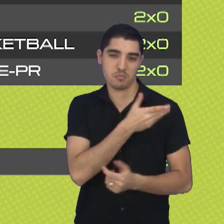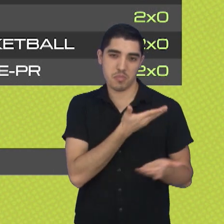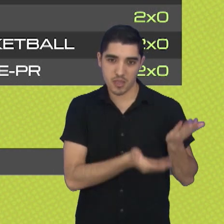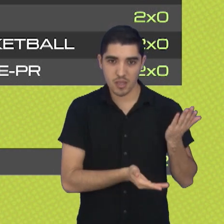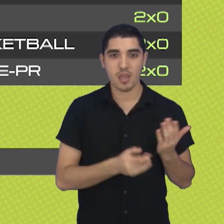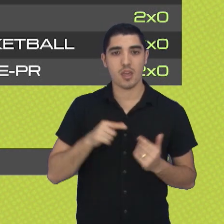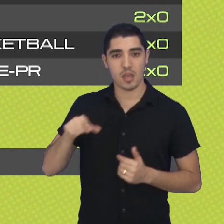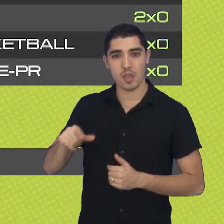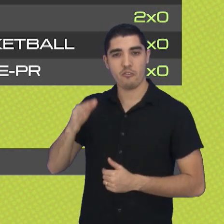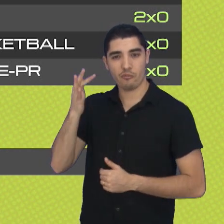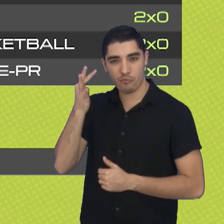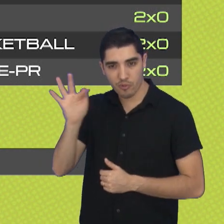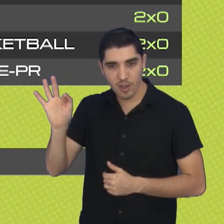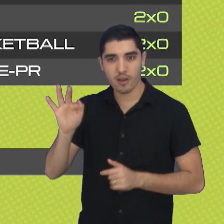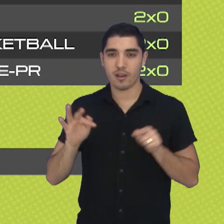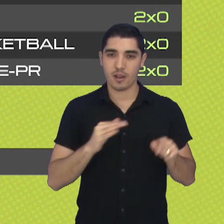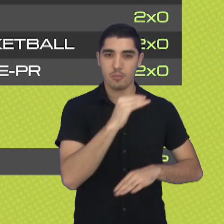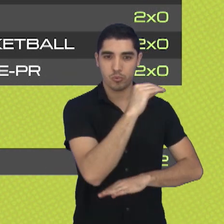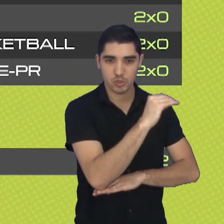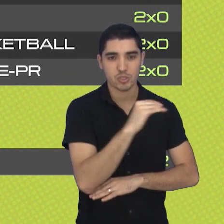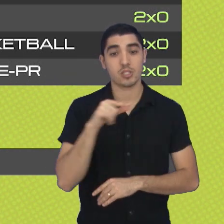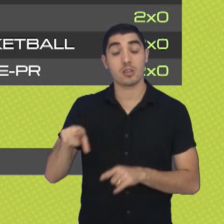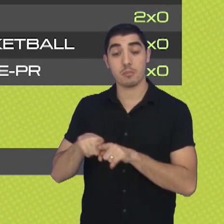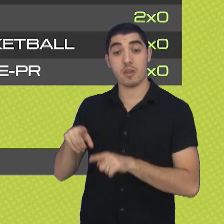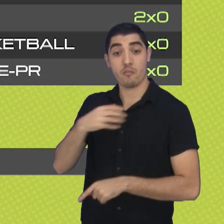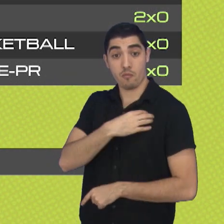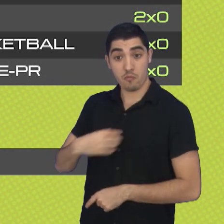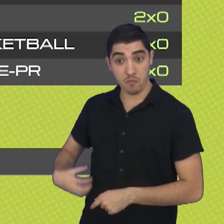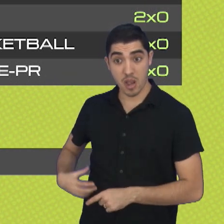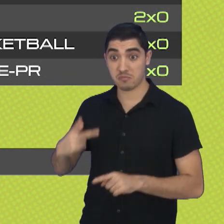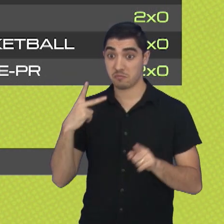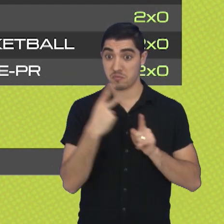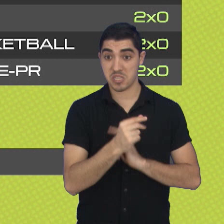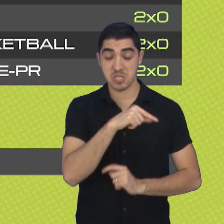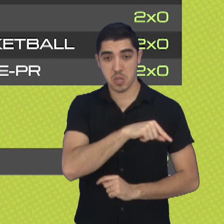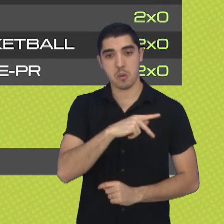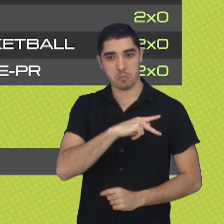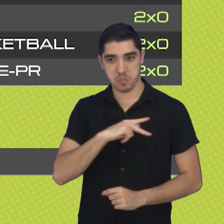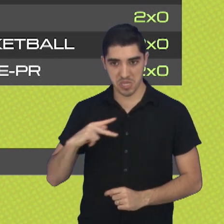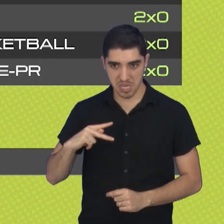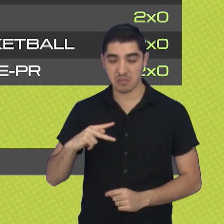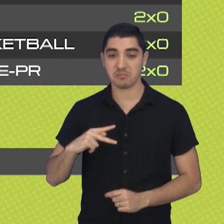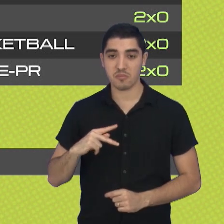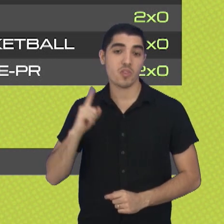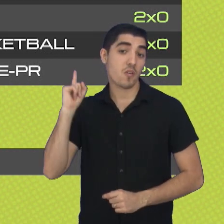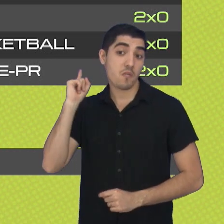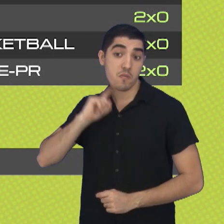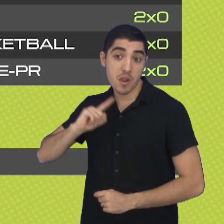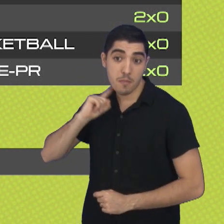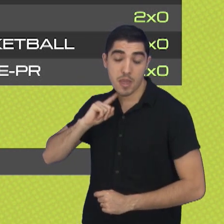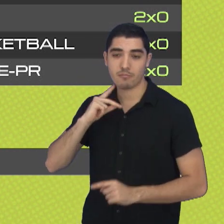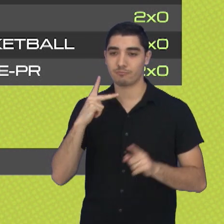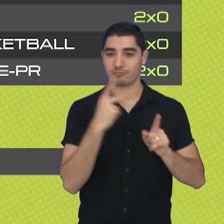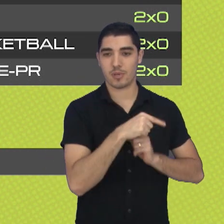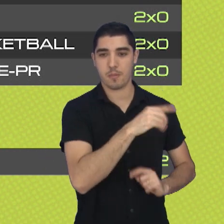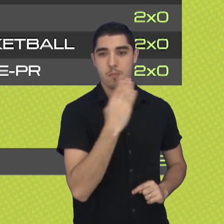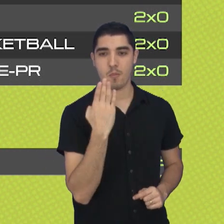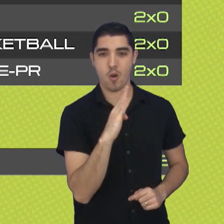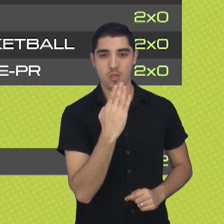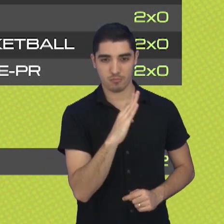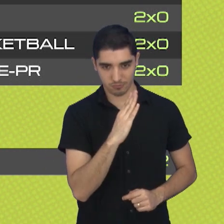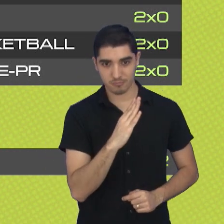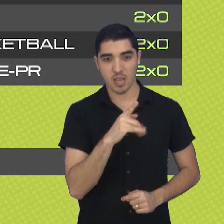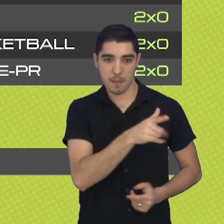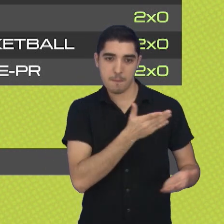São Paulo, jogo 2. Aí tivemos aqui a vitória do Vasco da Gama para cima do Pinheiros, fez 2-0. O Flamengo bateu o Botafogo 78-56,